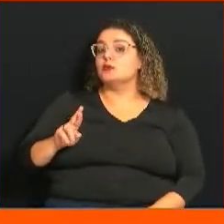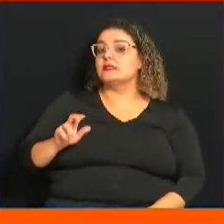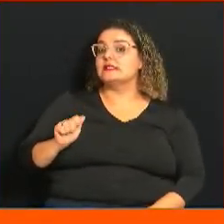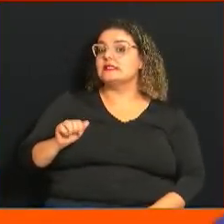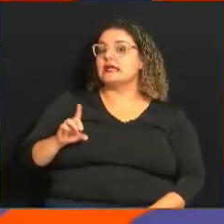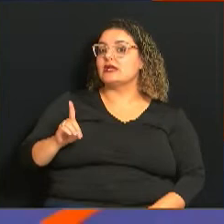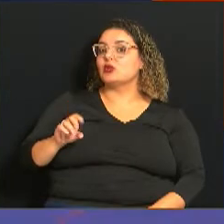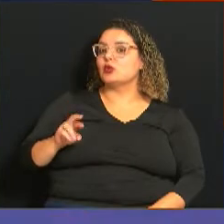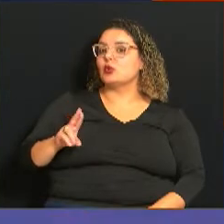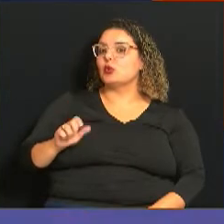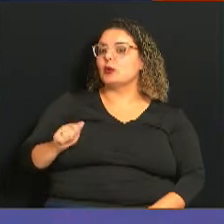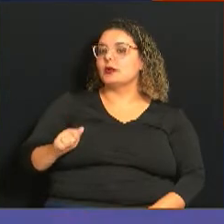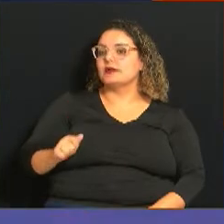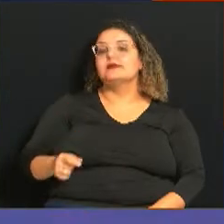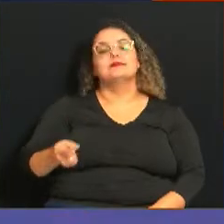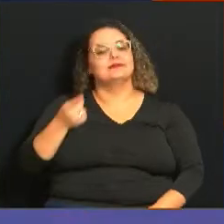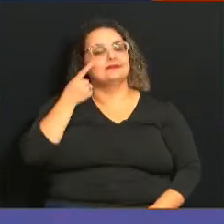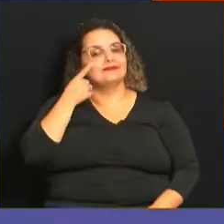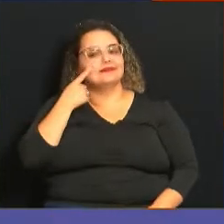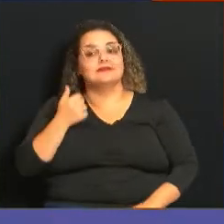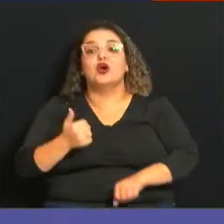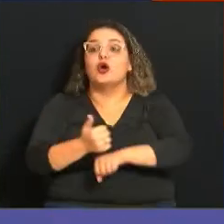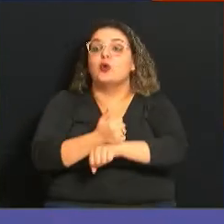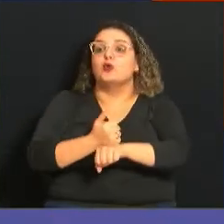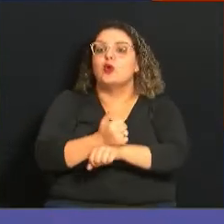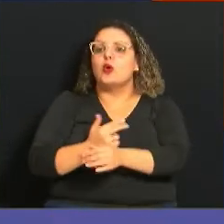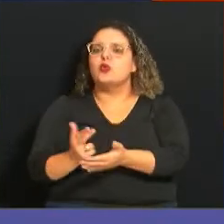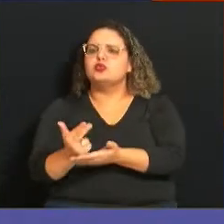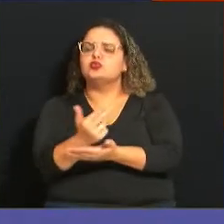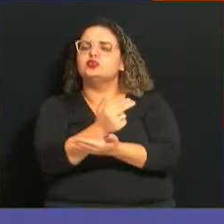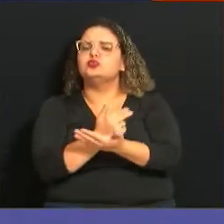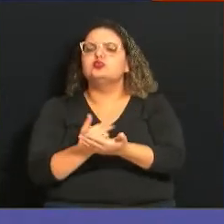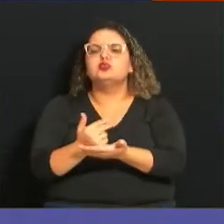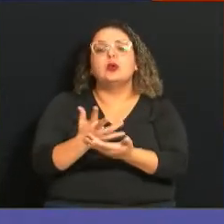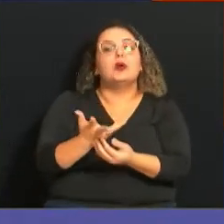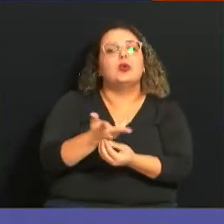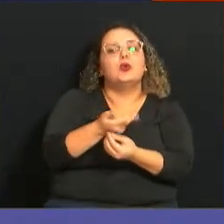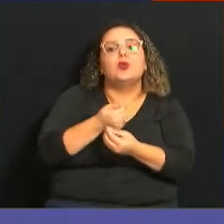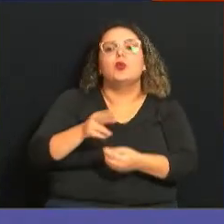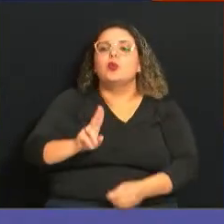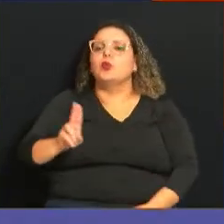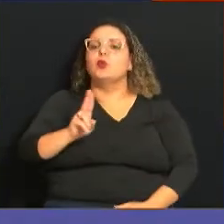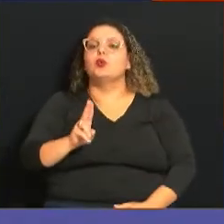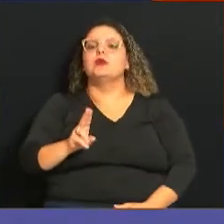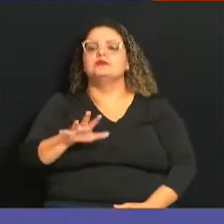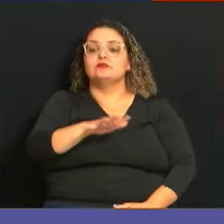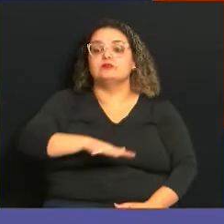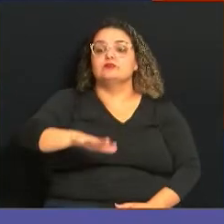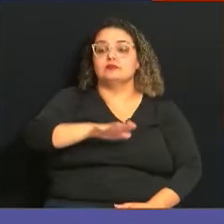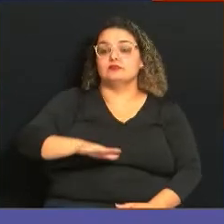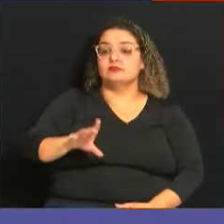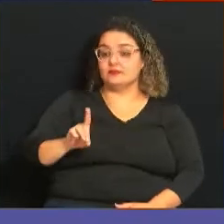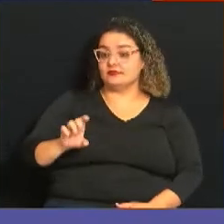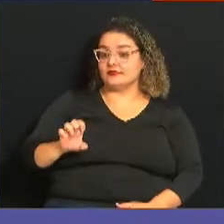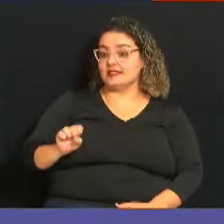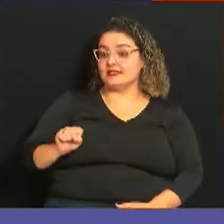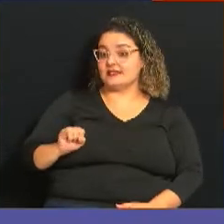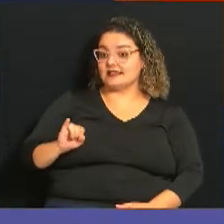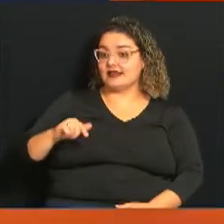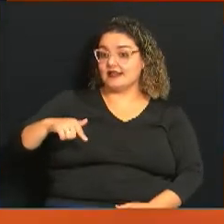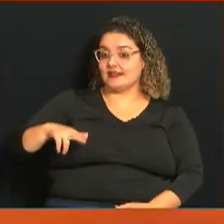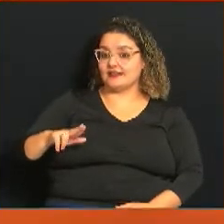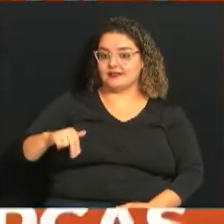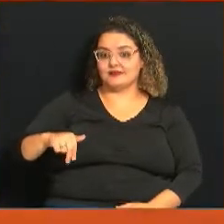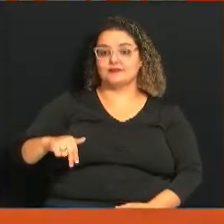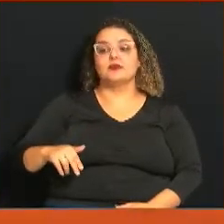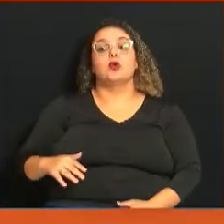bora! O profissional cria ilustrações e peças de arte usadas na parte de um design. Envolve muito o mundo